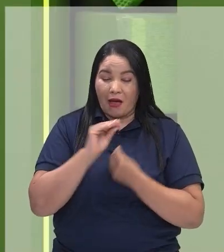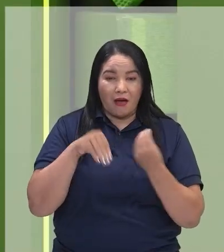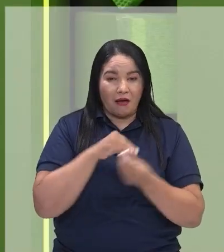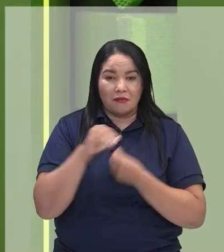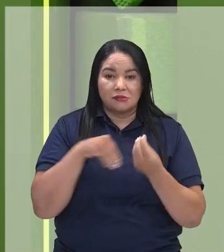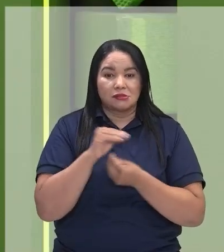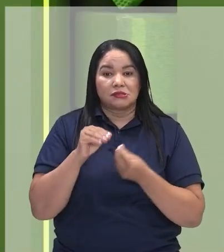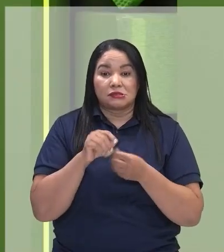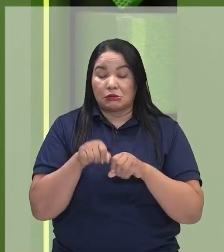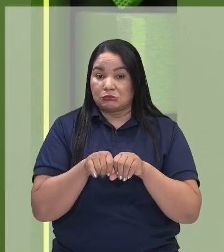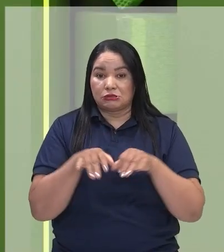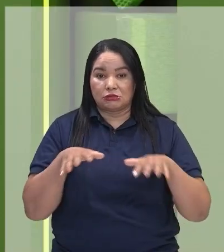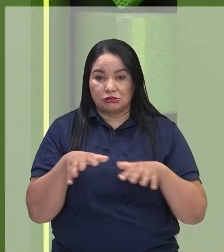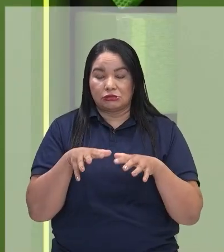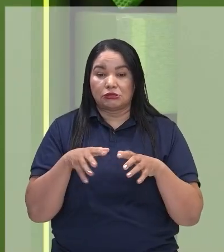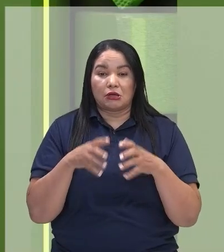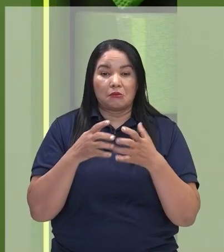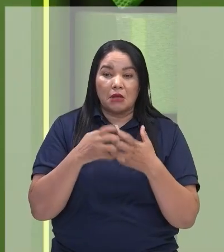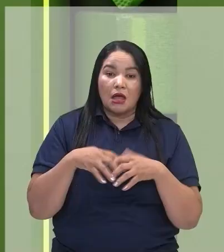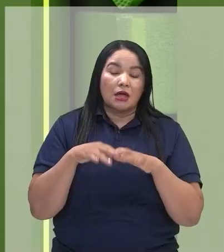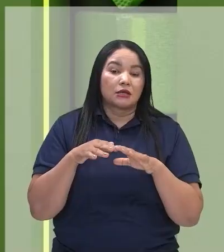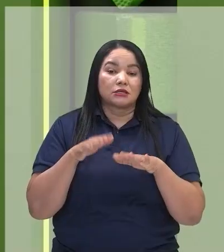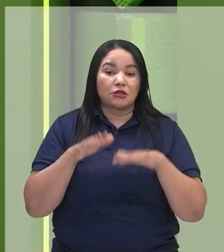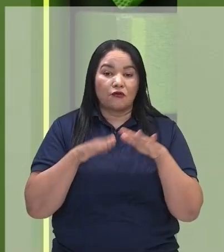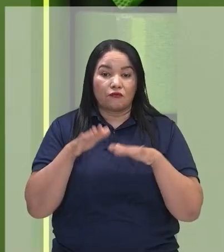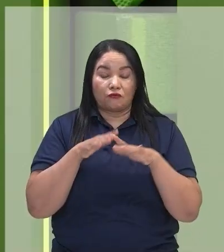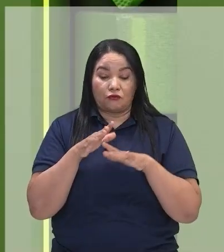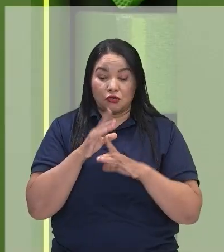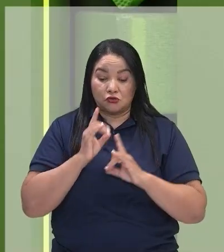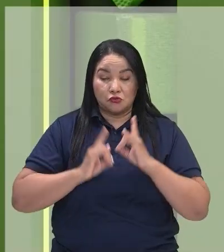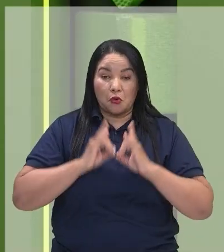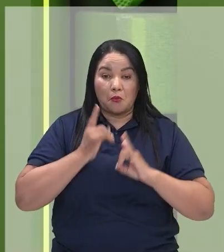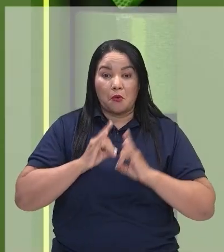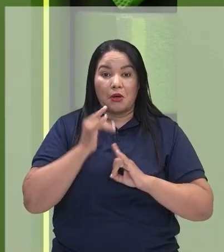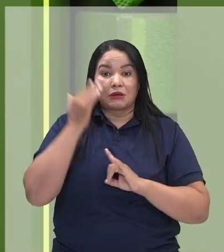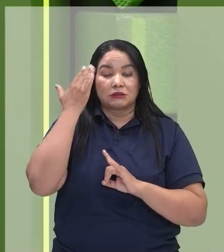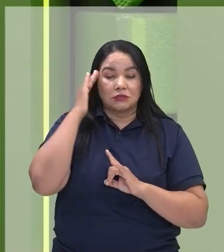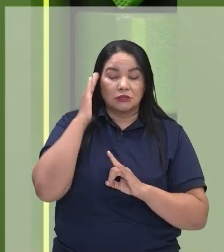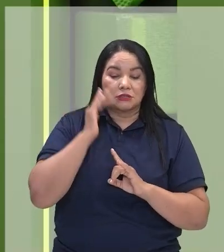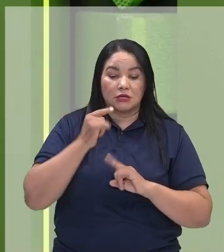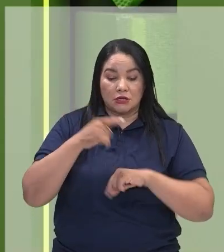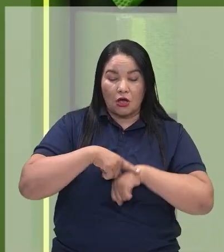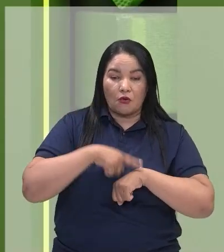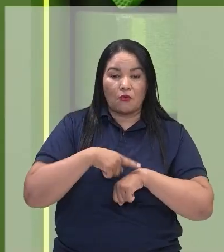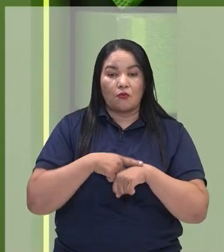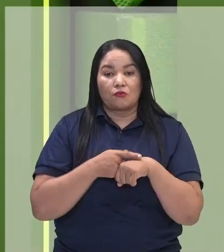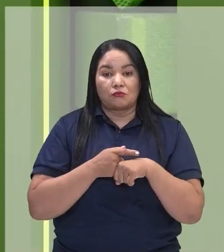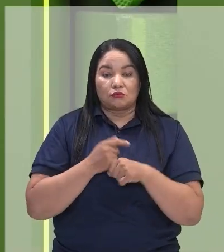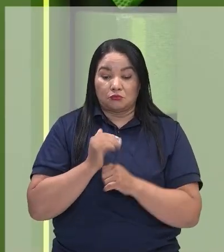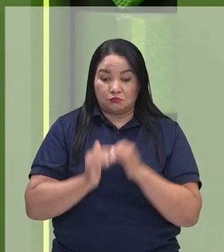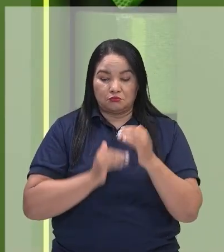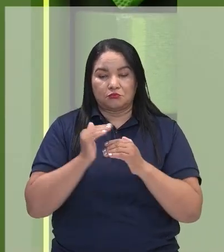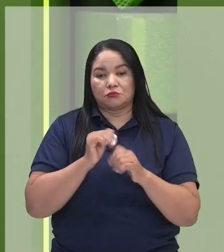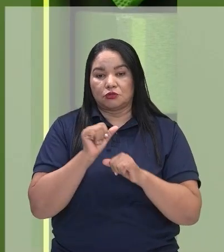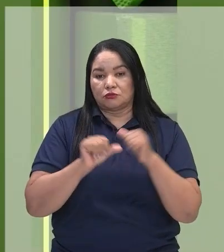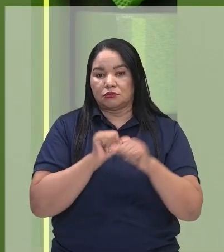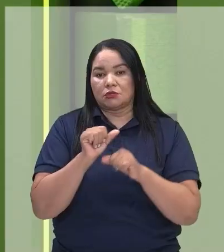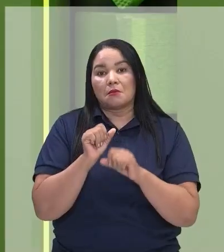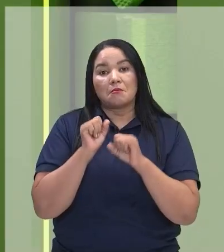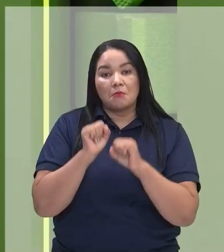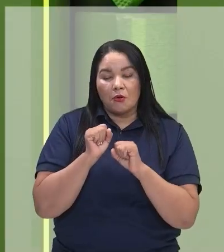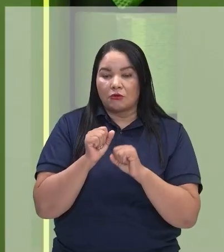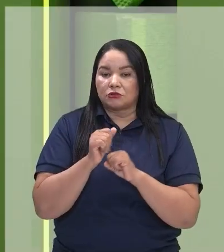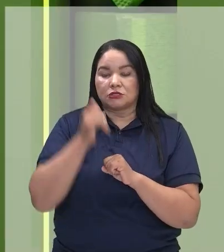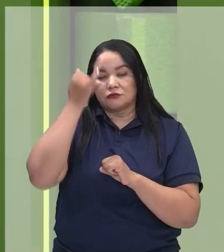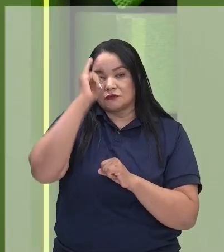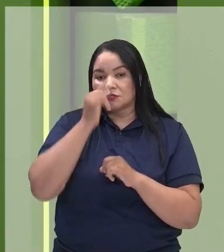Vão dar a entender aí para os nossos hormônios que já chegou a hora de entrar na puberdade. E isso muitas vezes pode ser evitado quando